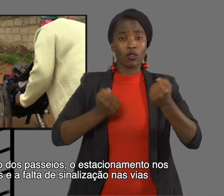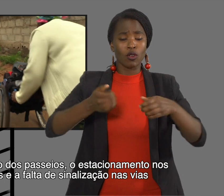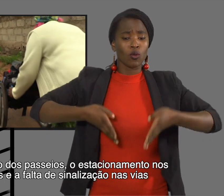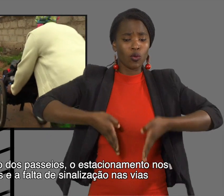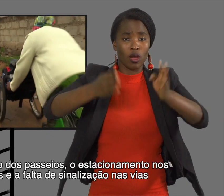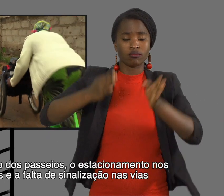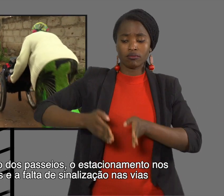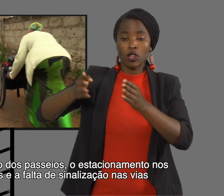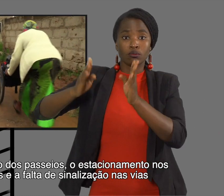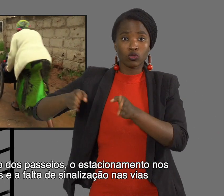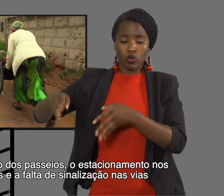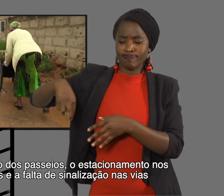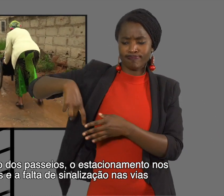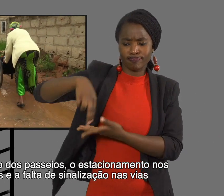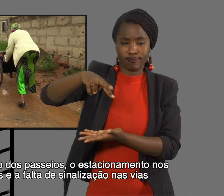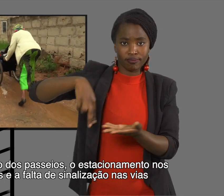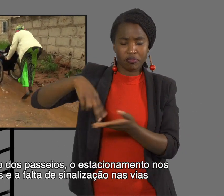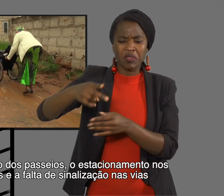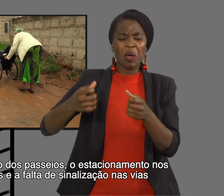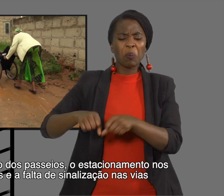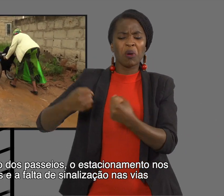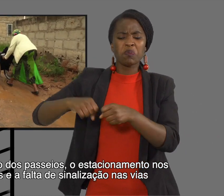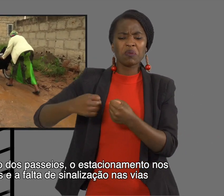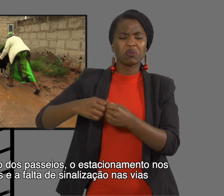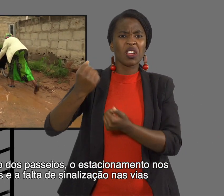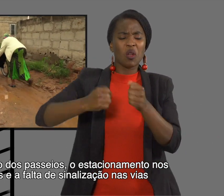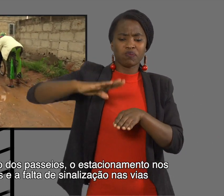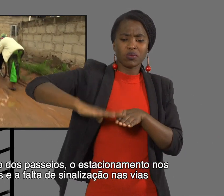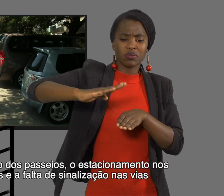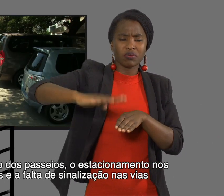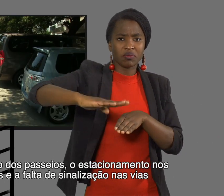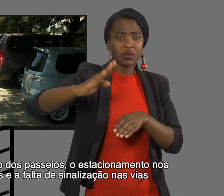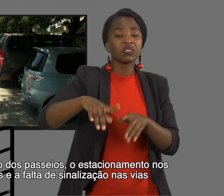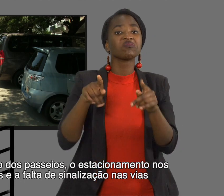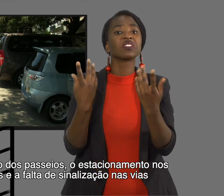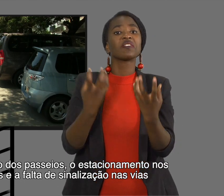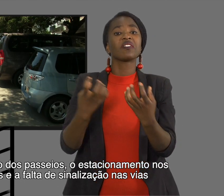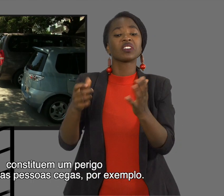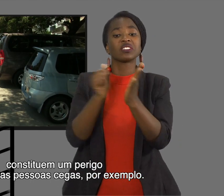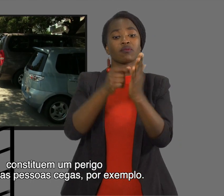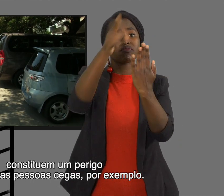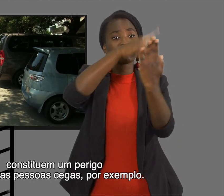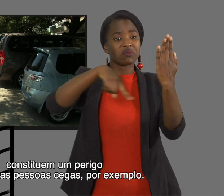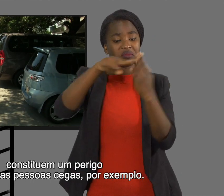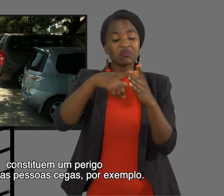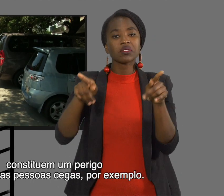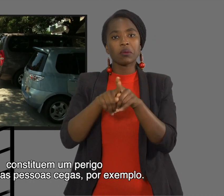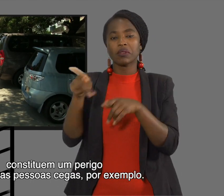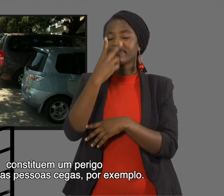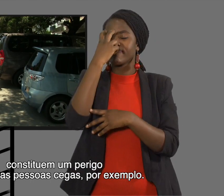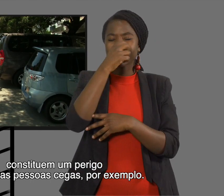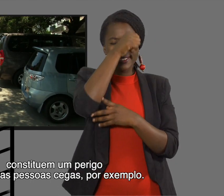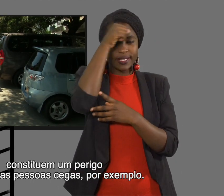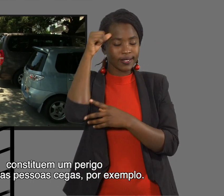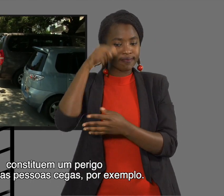degradação dos passeios, o estacionamento nos passeios e a falta de sinalização nas vias constituem um perigo